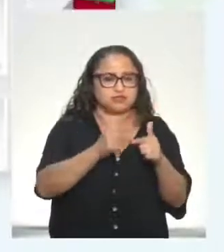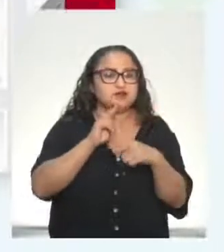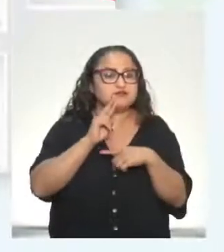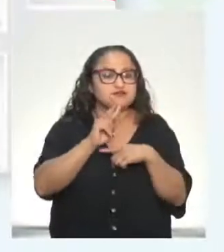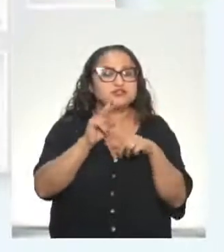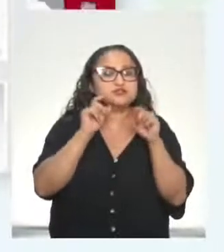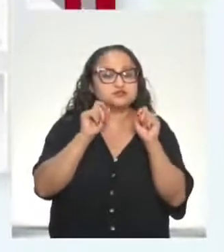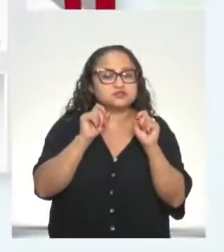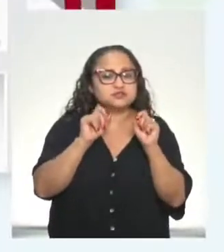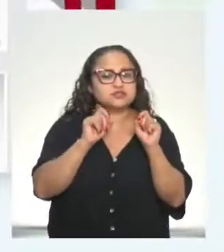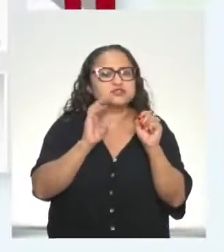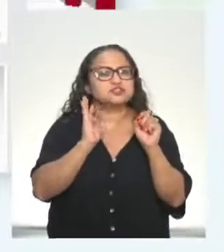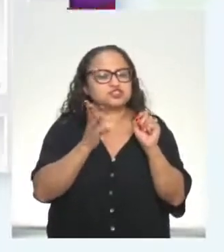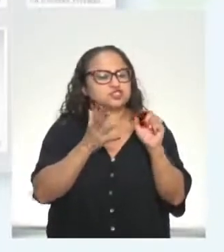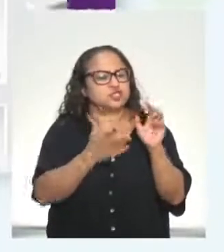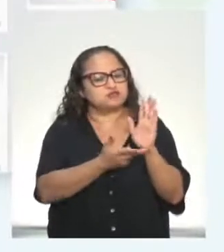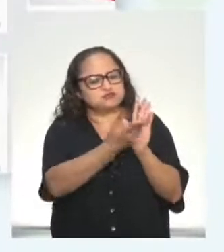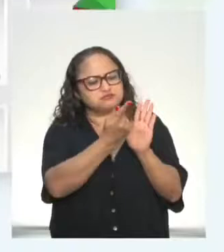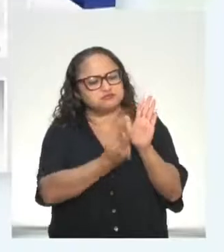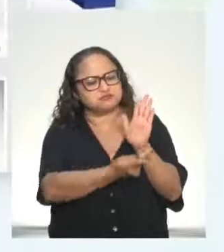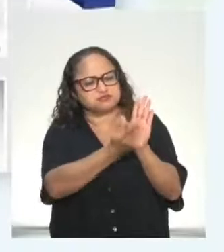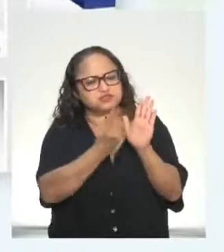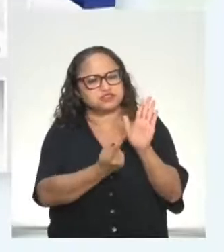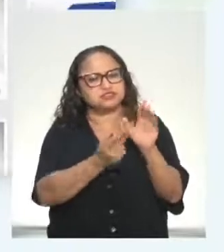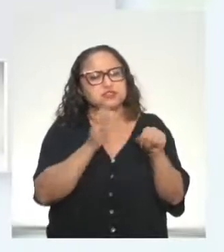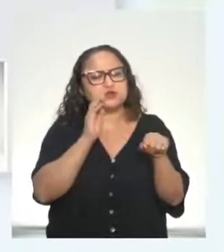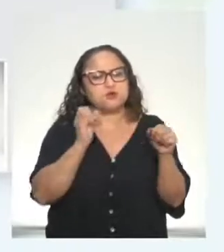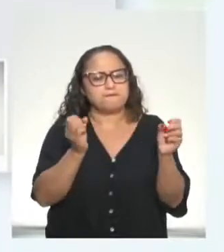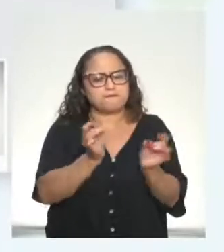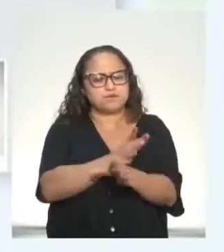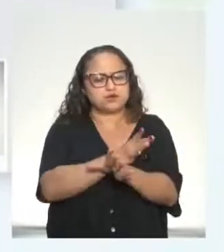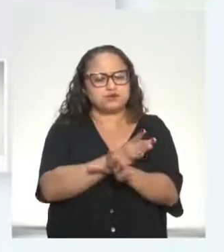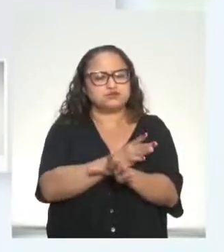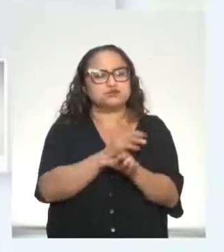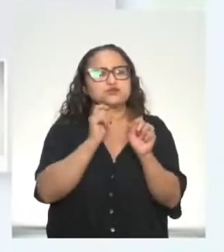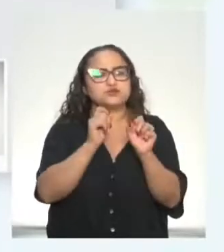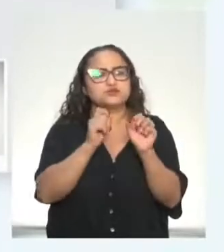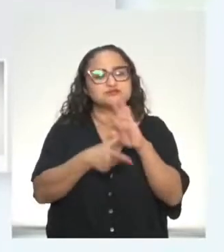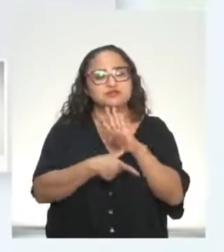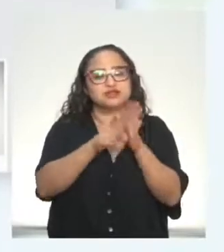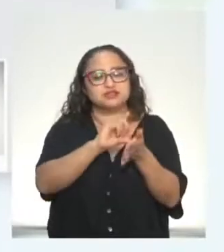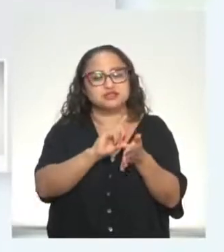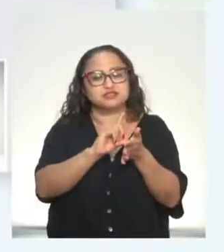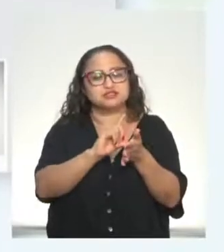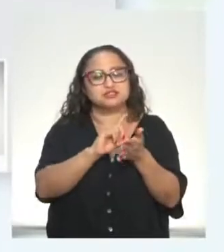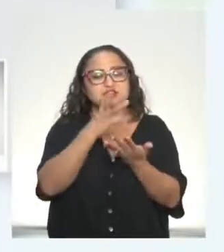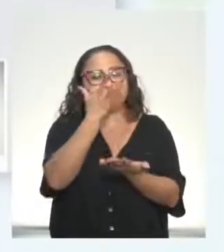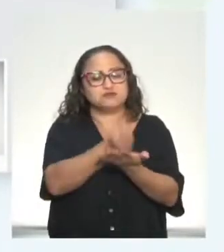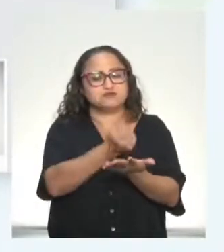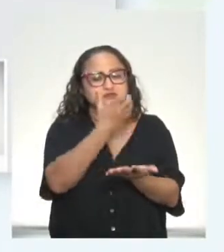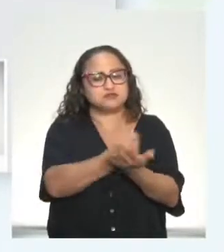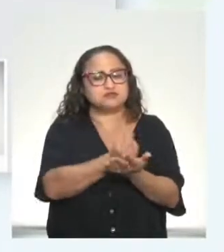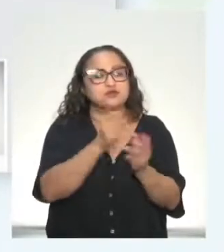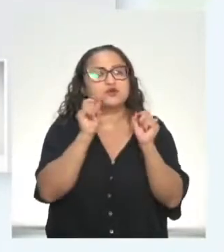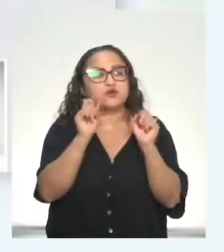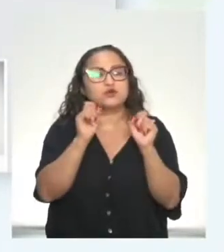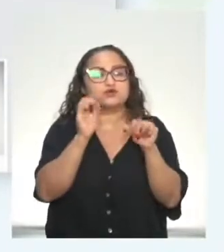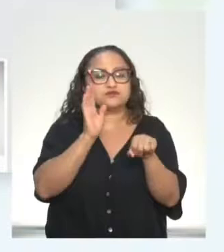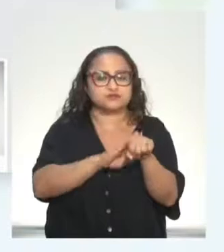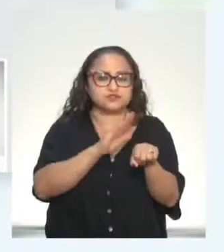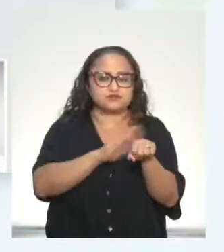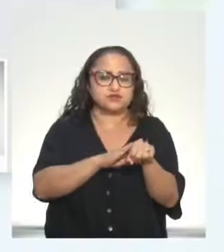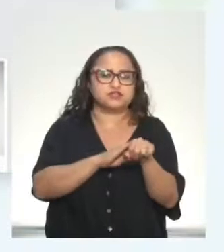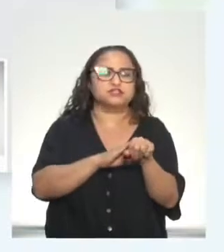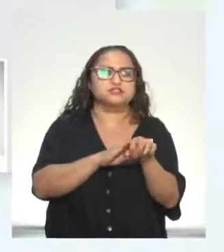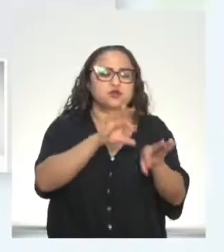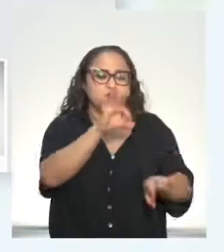aqui alguns desenhos já feitos. São desenhos que foram feitos anteriormente e ele foi salvando. Tudo que você faz, todos os projetos